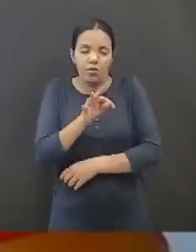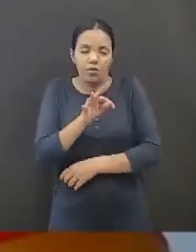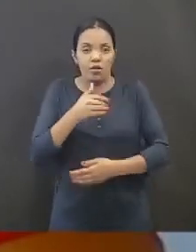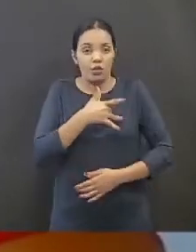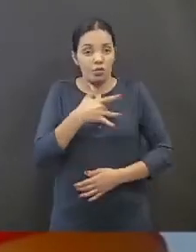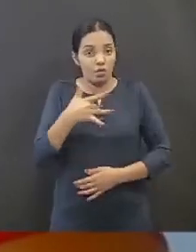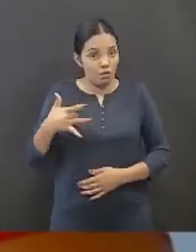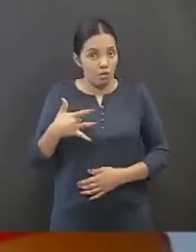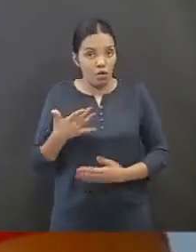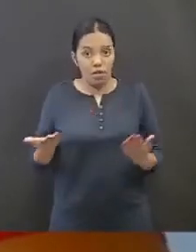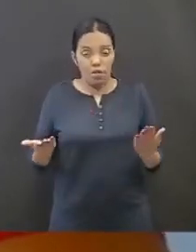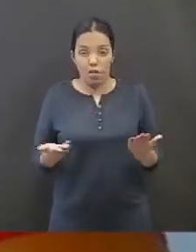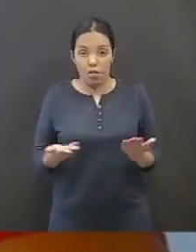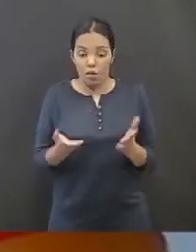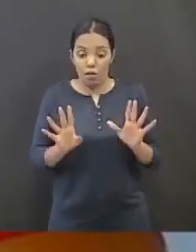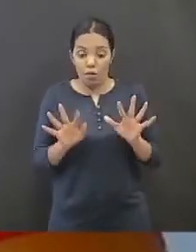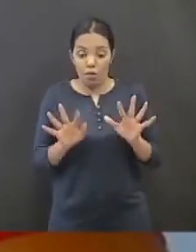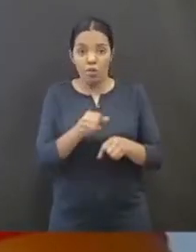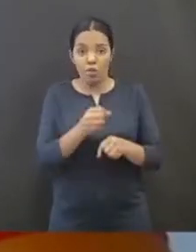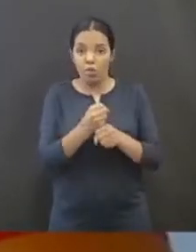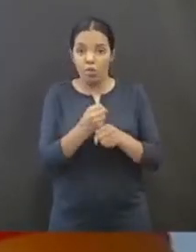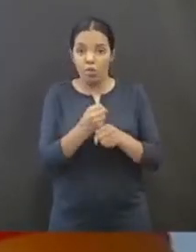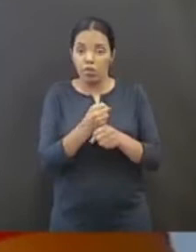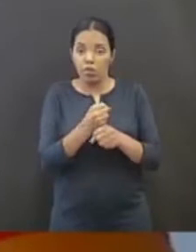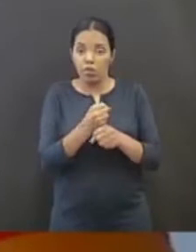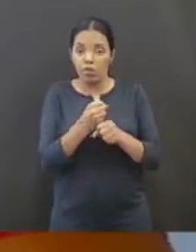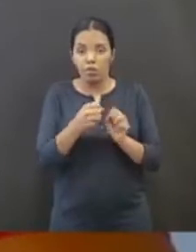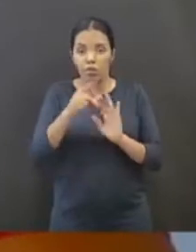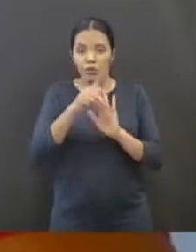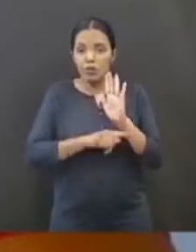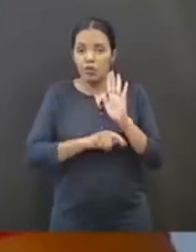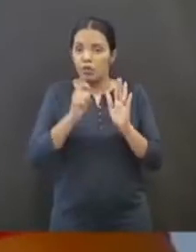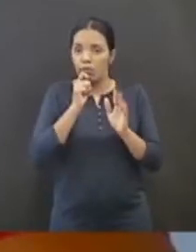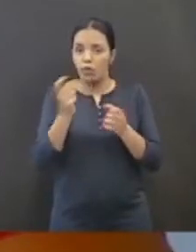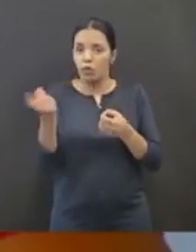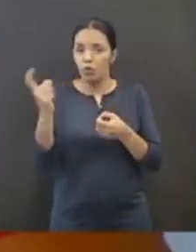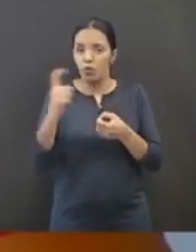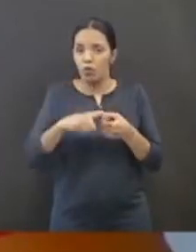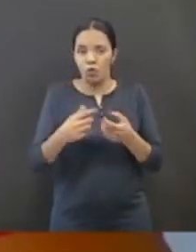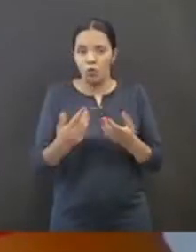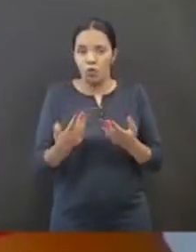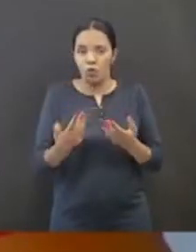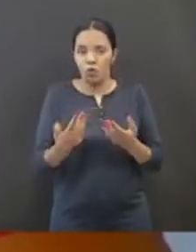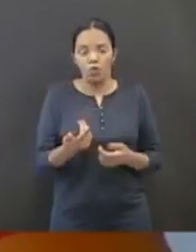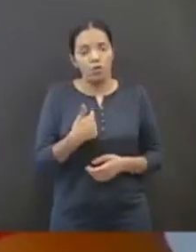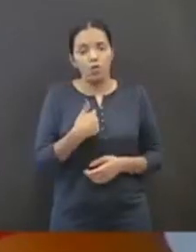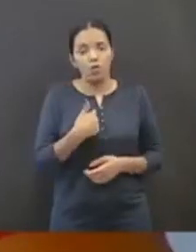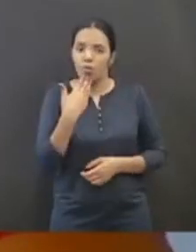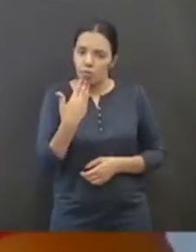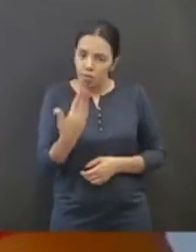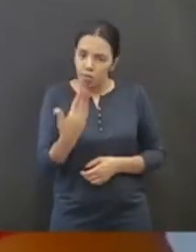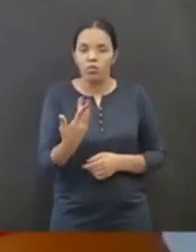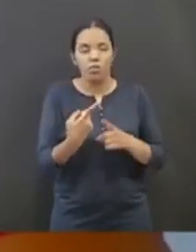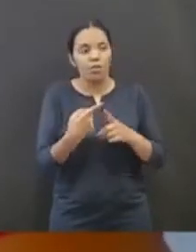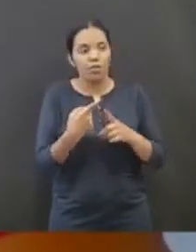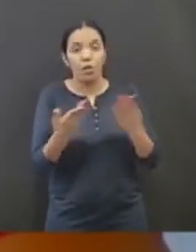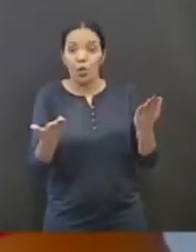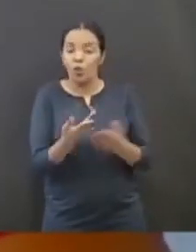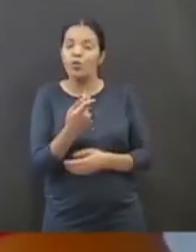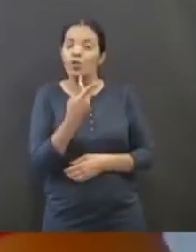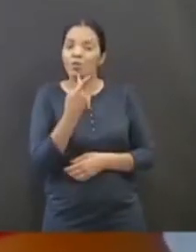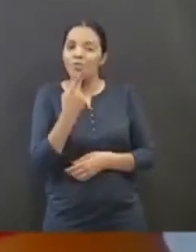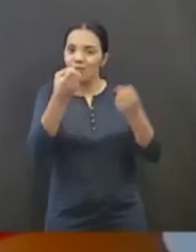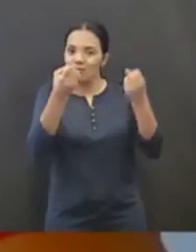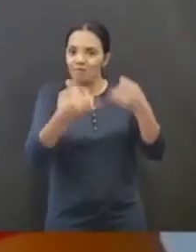e esse projeto ainda não voltou à pauta. Então, está aqui o meu apelo, aproveitando o gancho que o Marques me deu hoje, falando do retorno